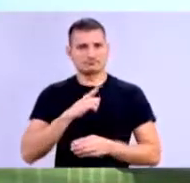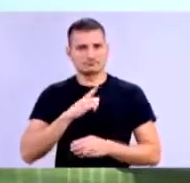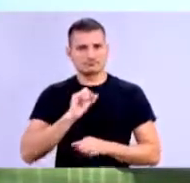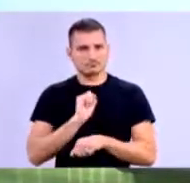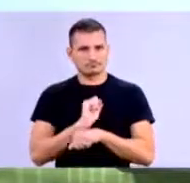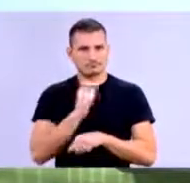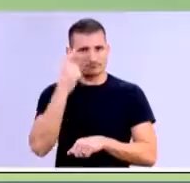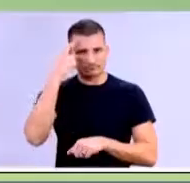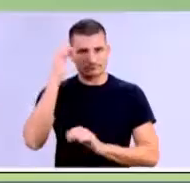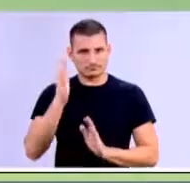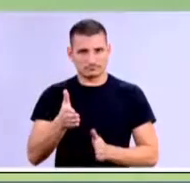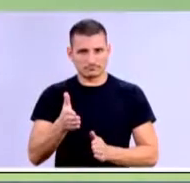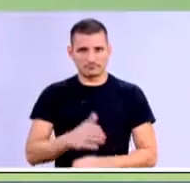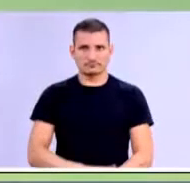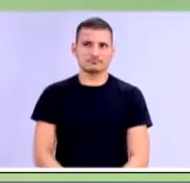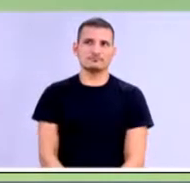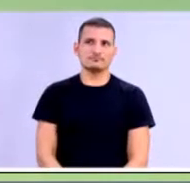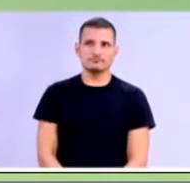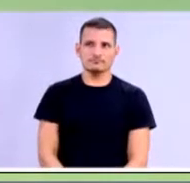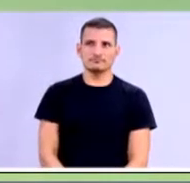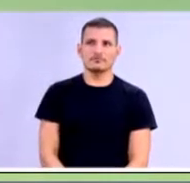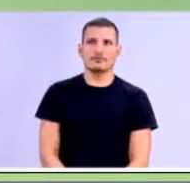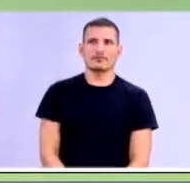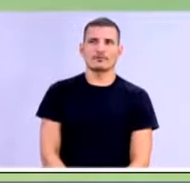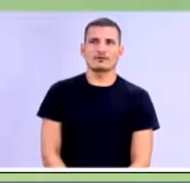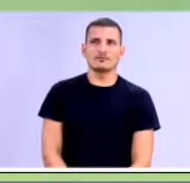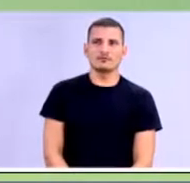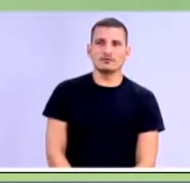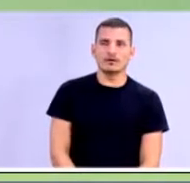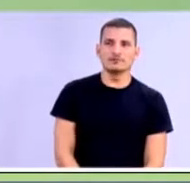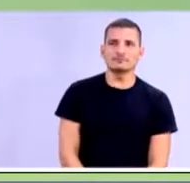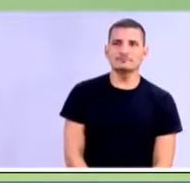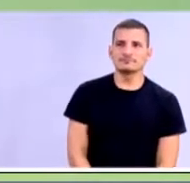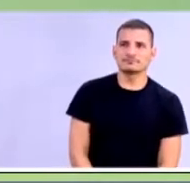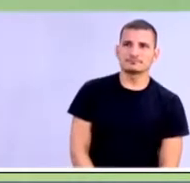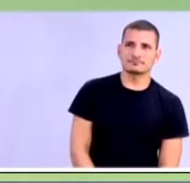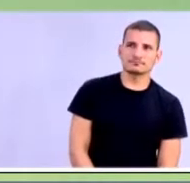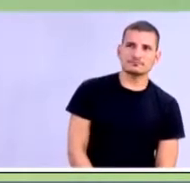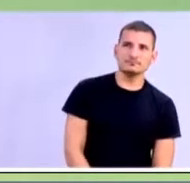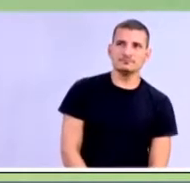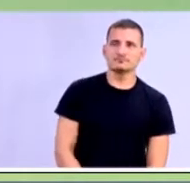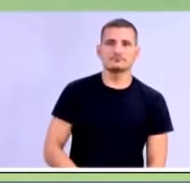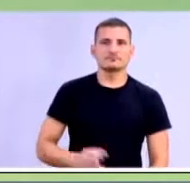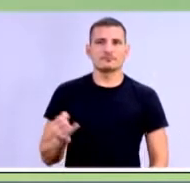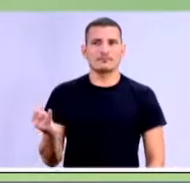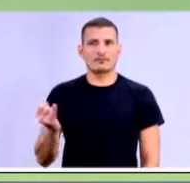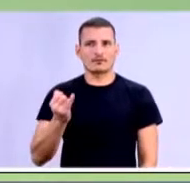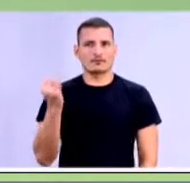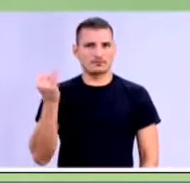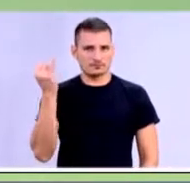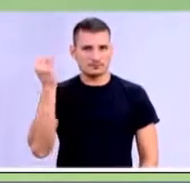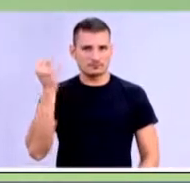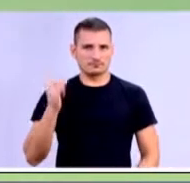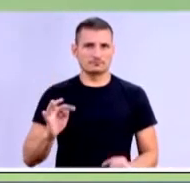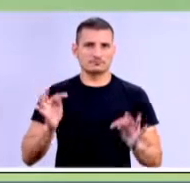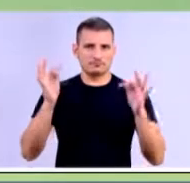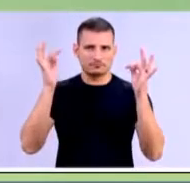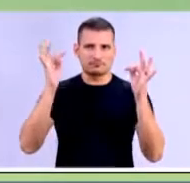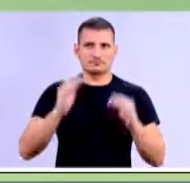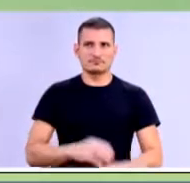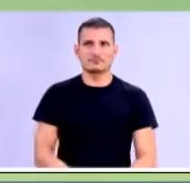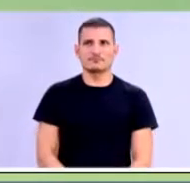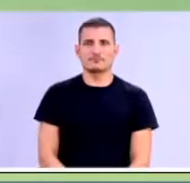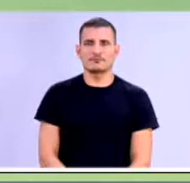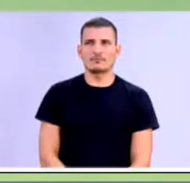pensar? Olha só, vamos refletir um momento a importância das tecnologias.